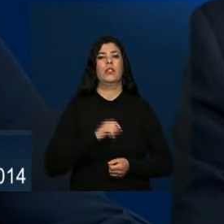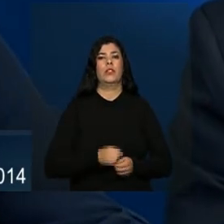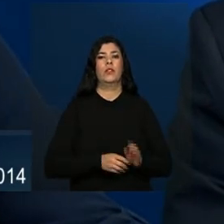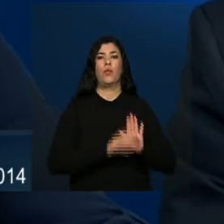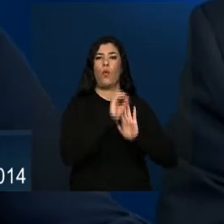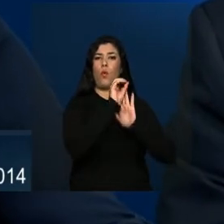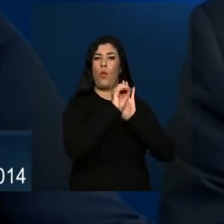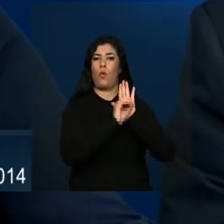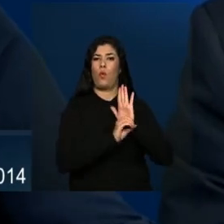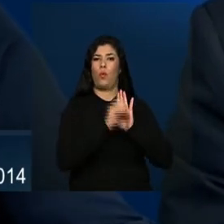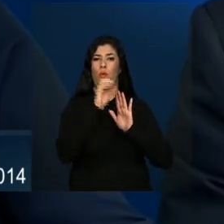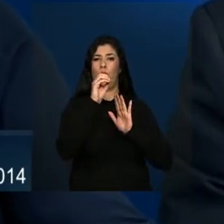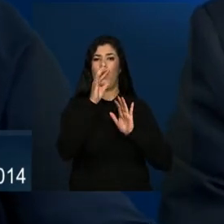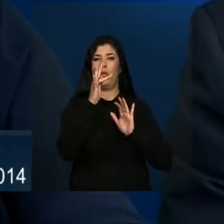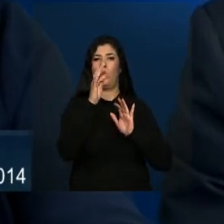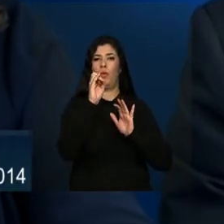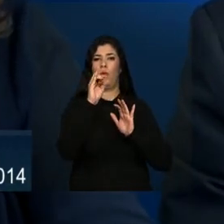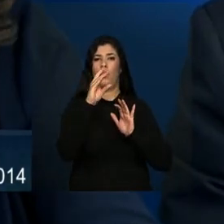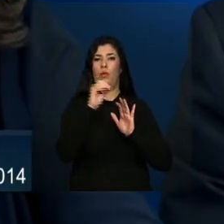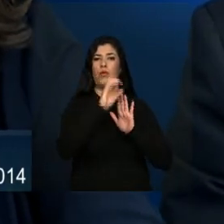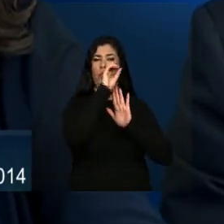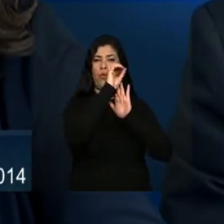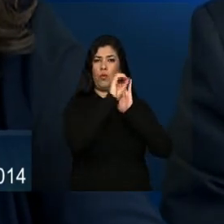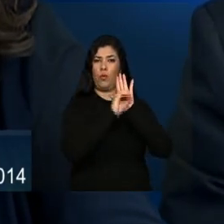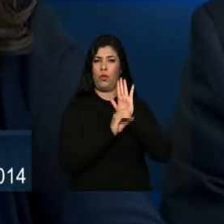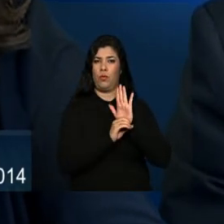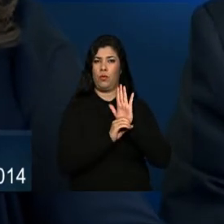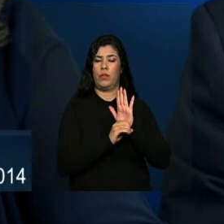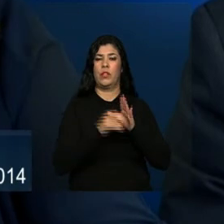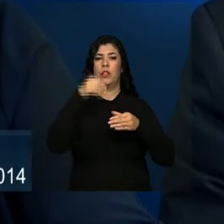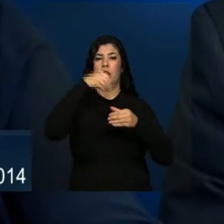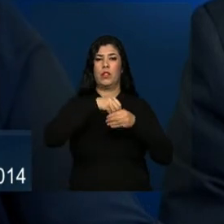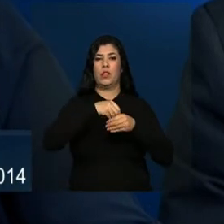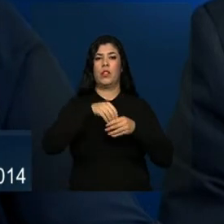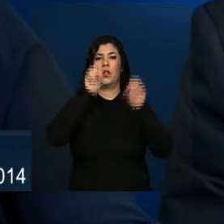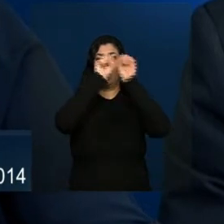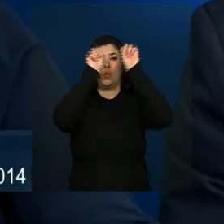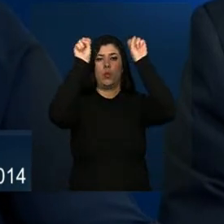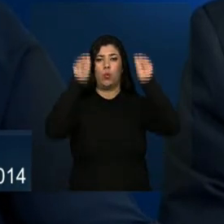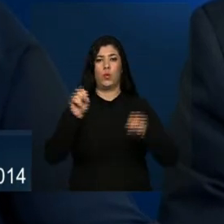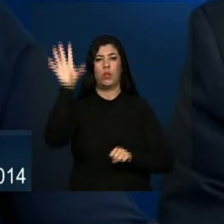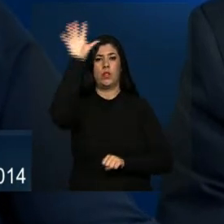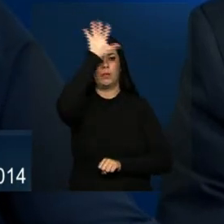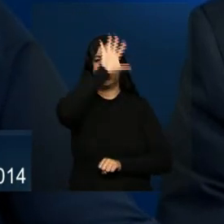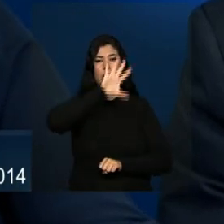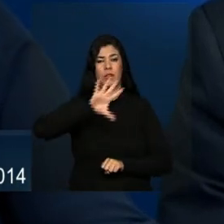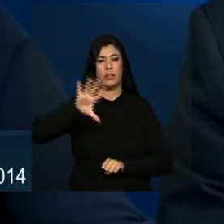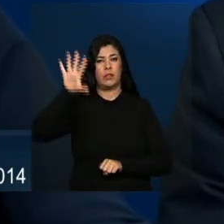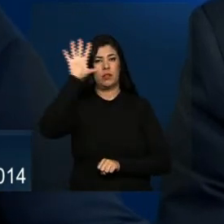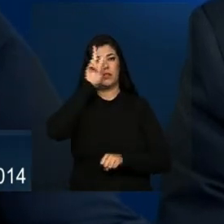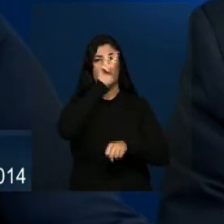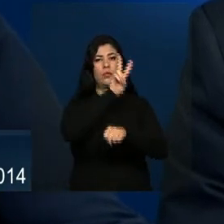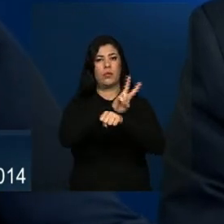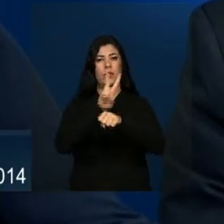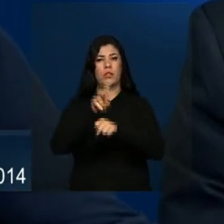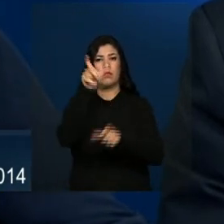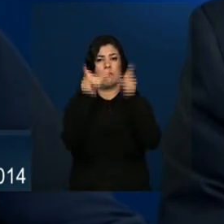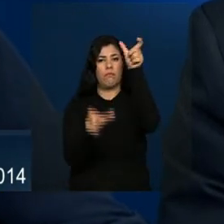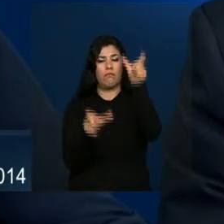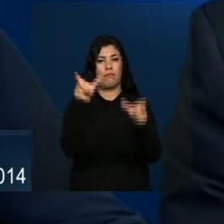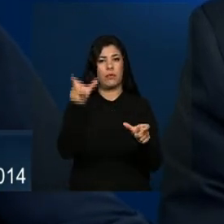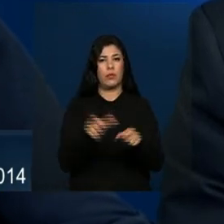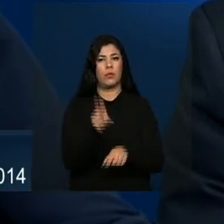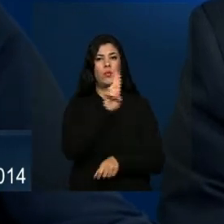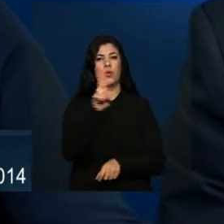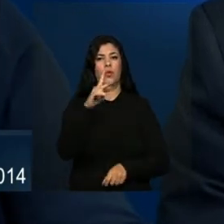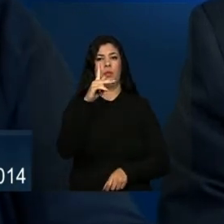ofício circular para todo o Sistema Nacional de Defesa do Consumidor não aqui tá colocados procons mas